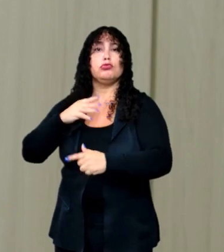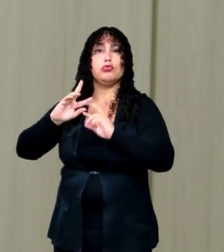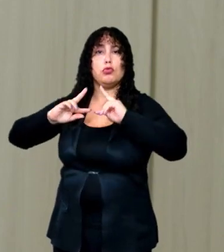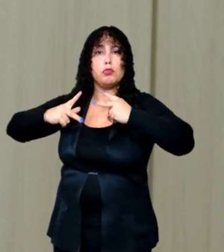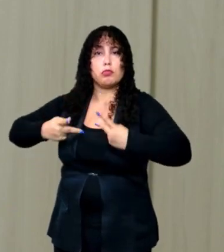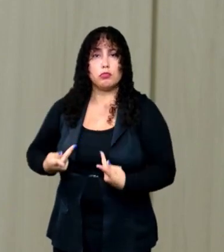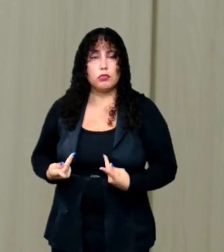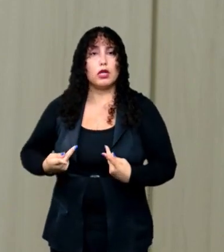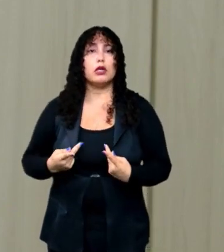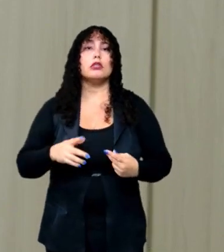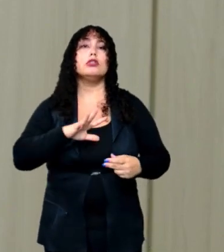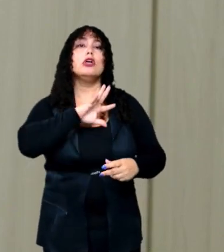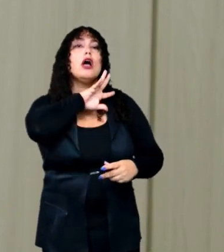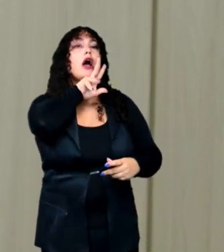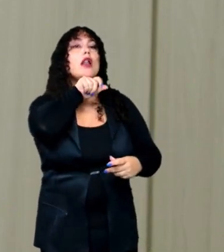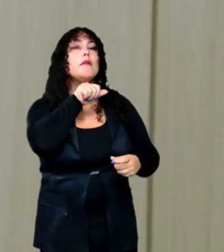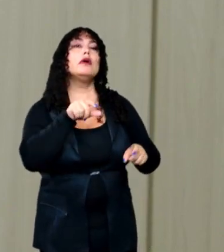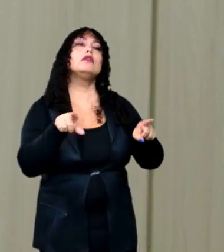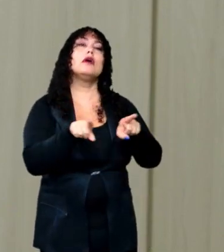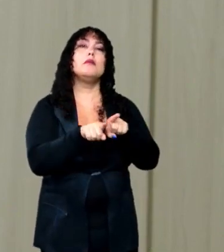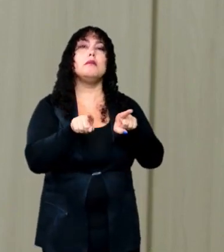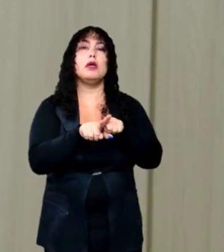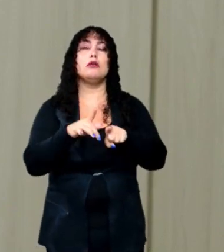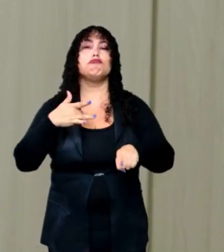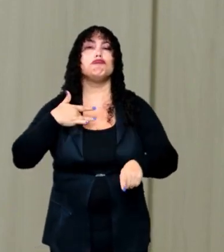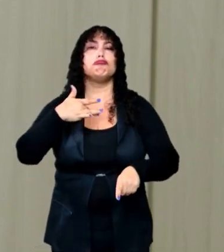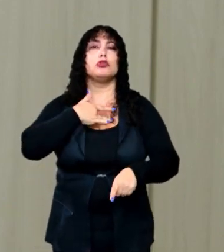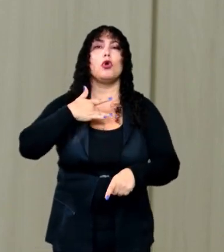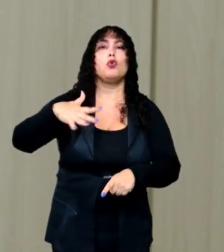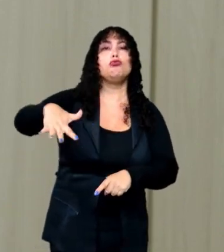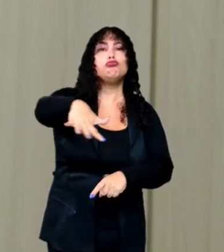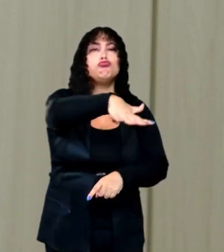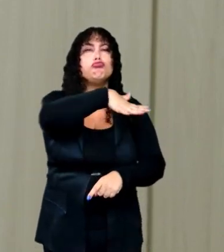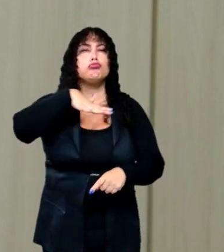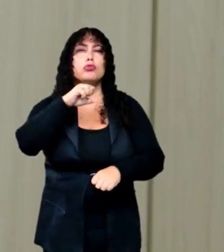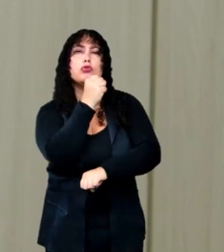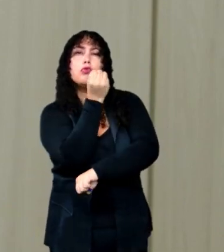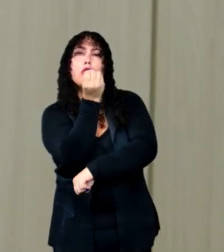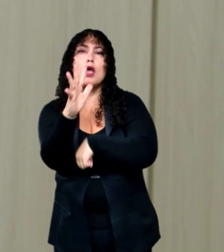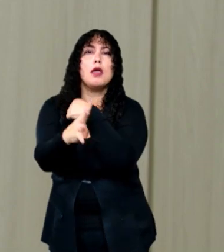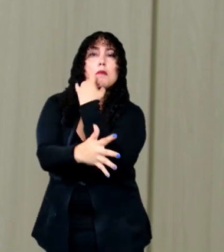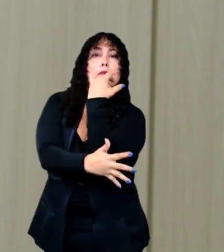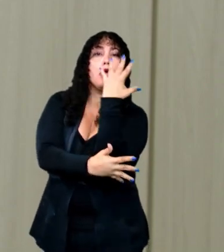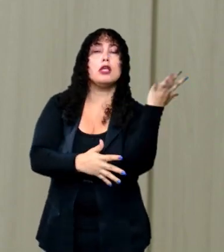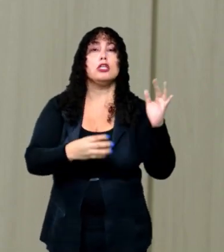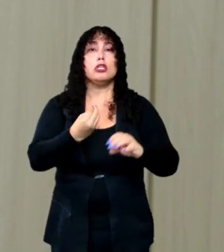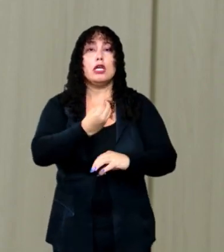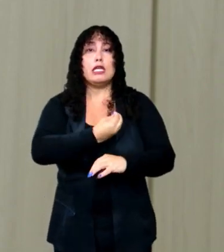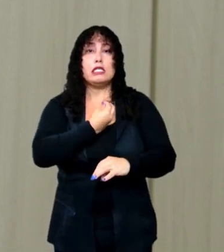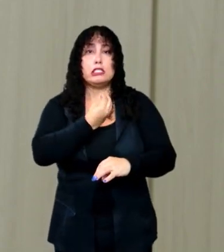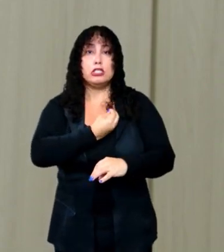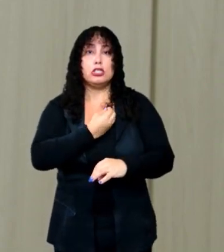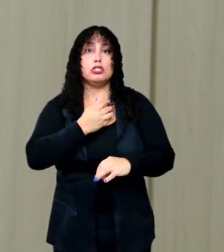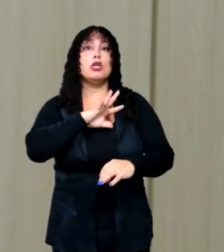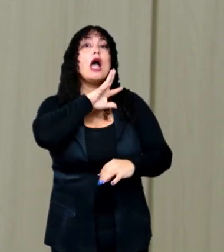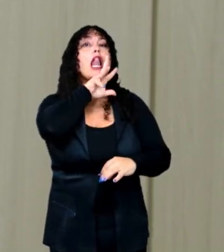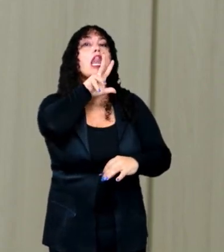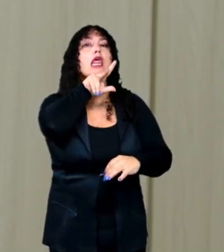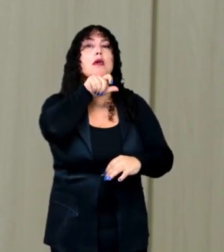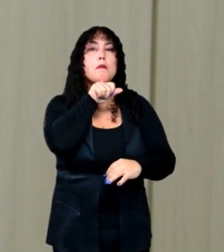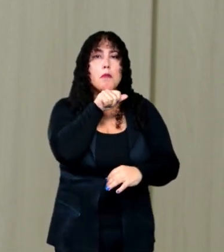com o bem-estar dos animais e com o bem-estar do meio ambiente também. Então, só existe bem-estar animal humano com o